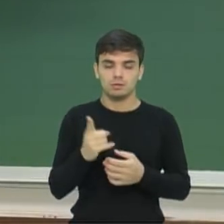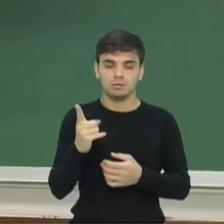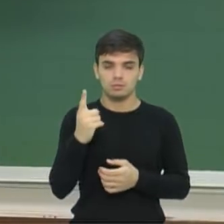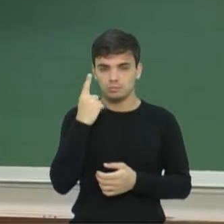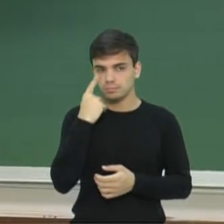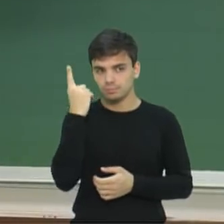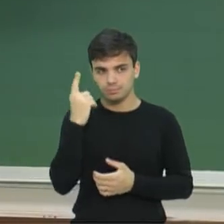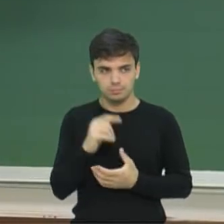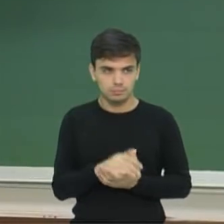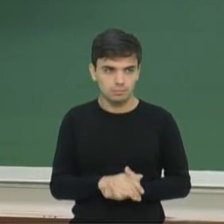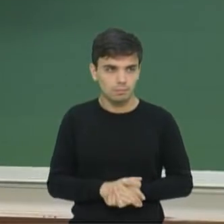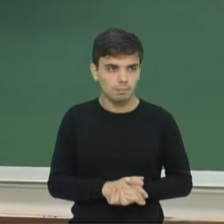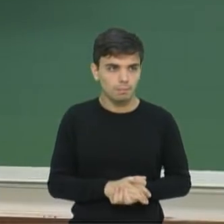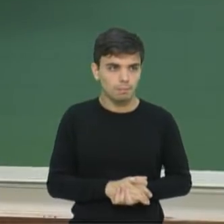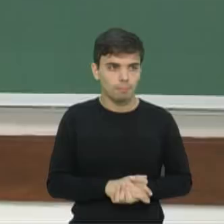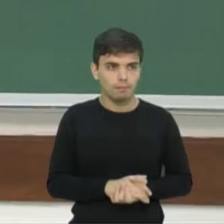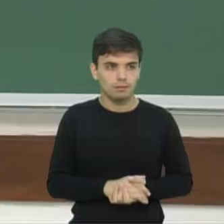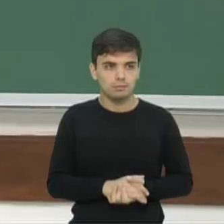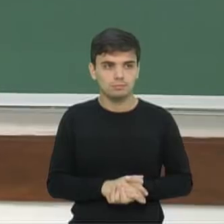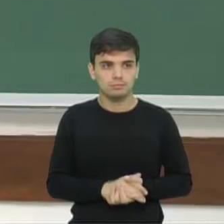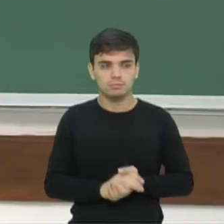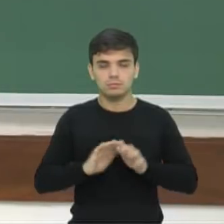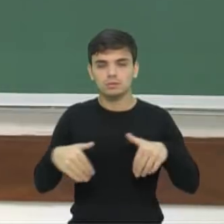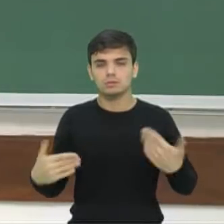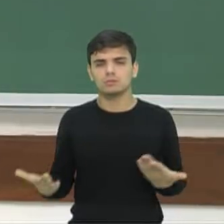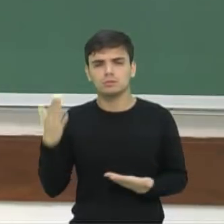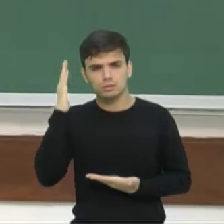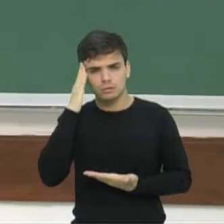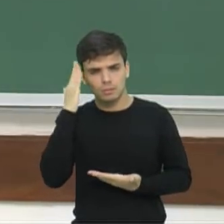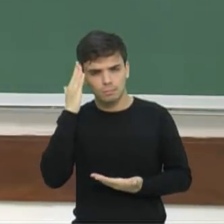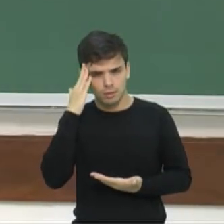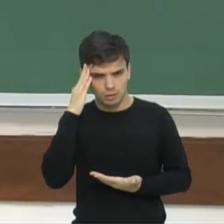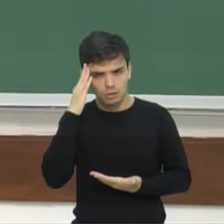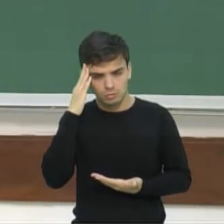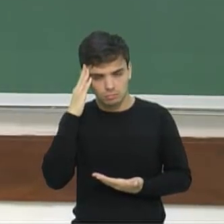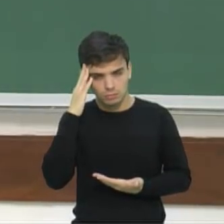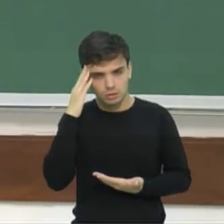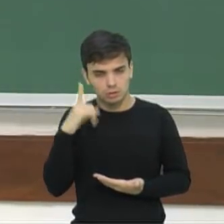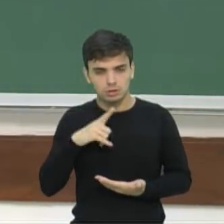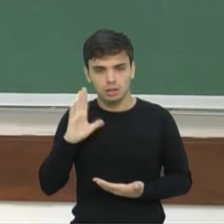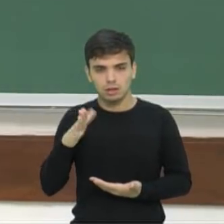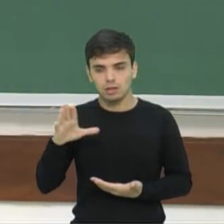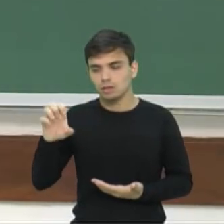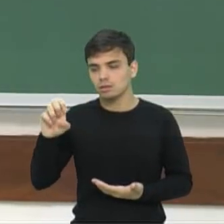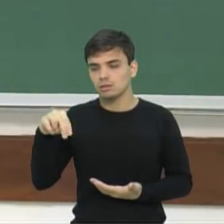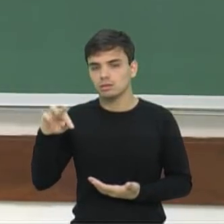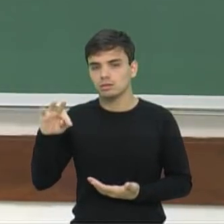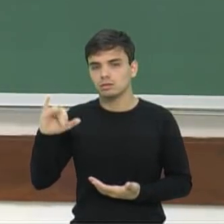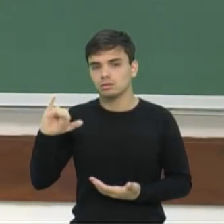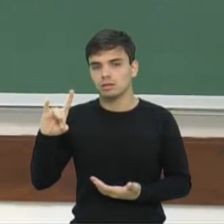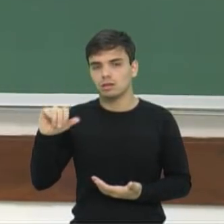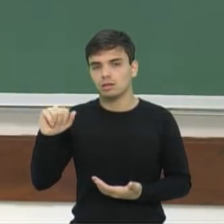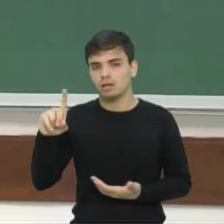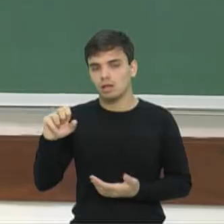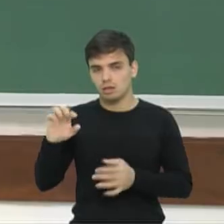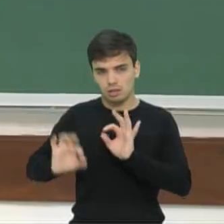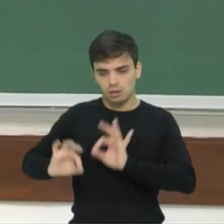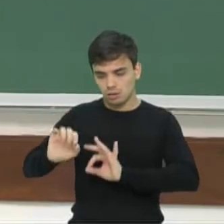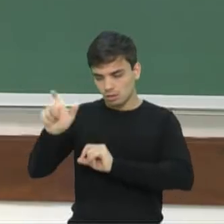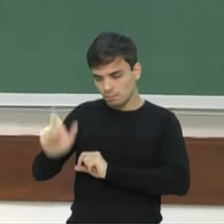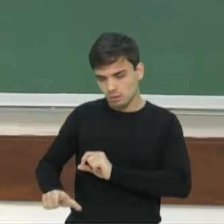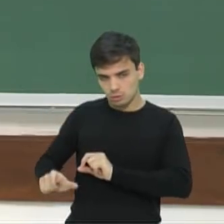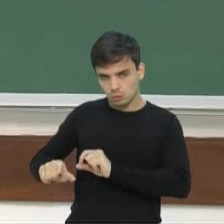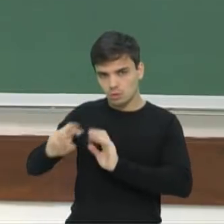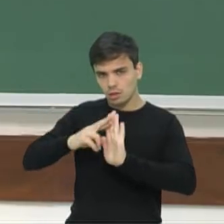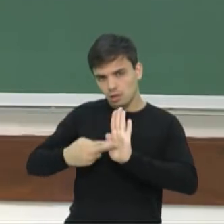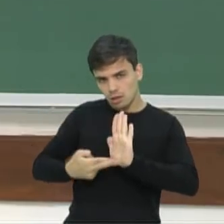Brasil. Então também, como nós sabemos, então toda e qualquer modalidade tem as suas entidades que a regulamentam. O judô não é diferente, o judô também é